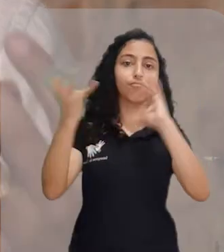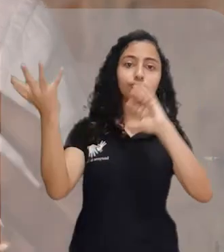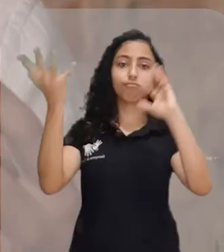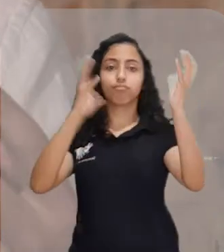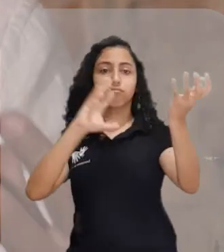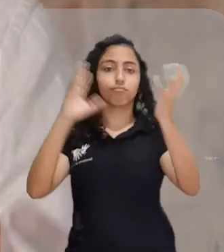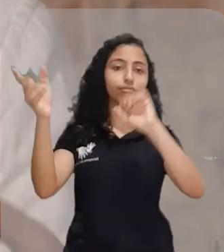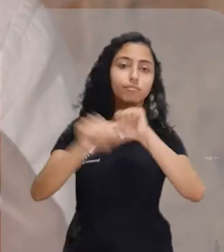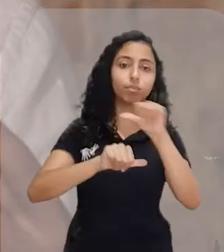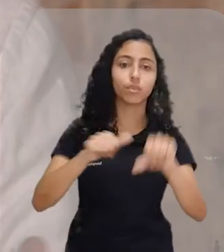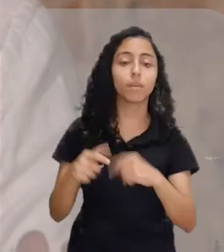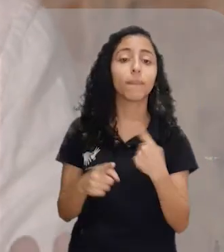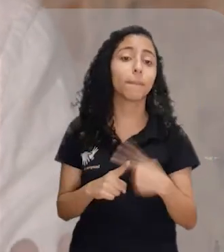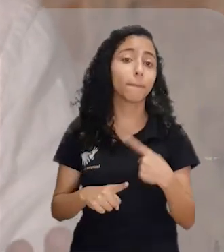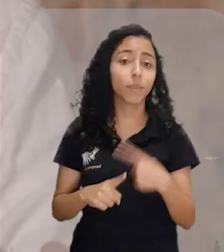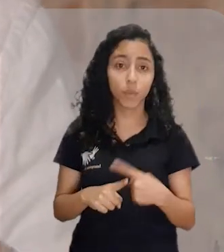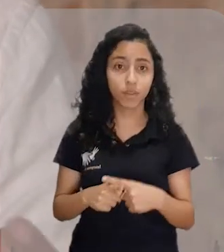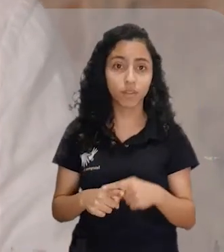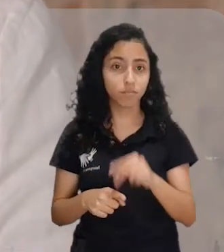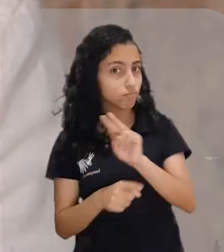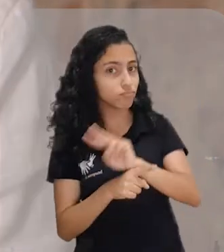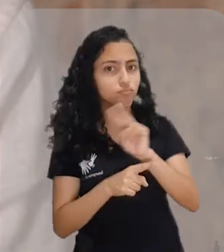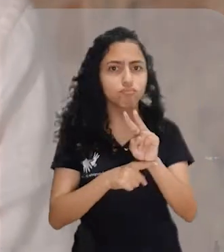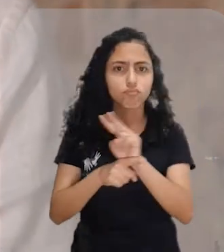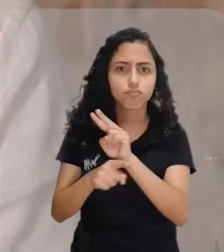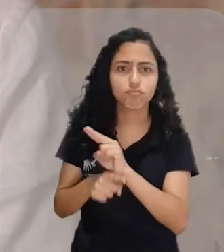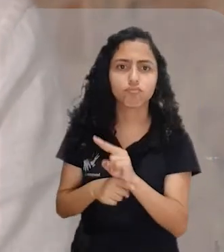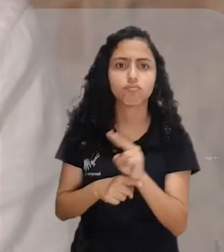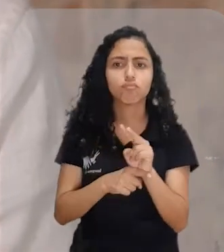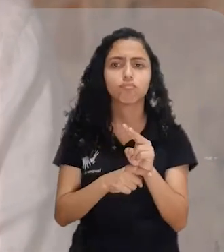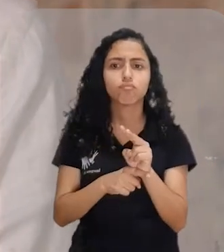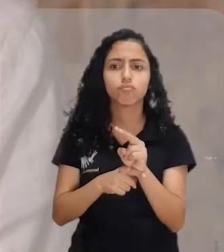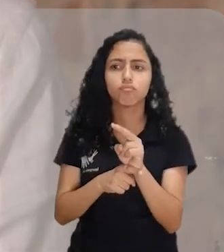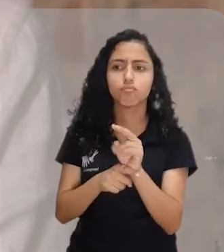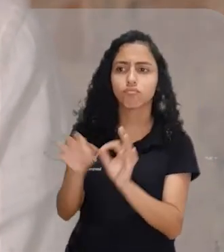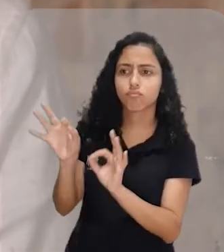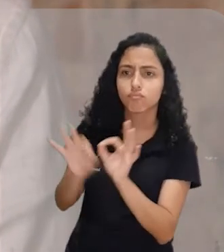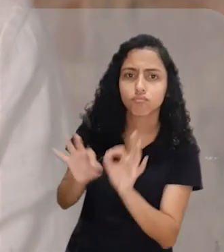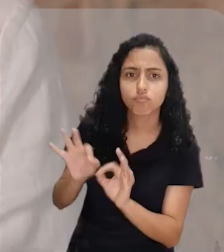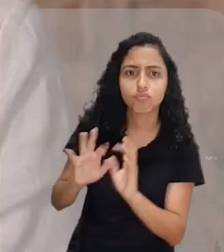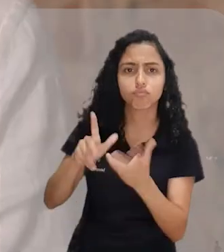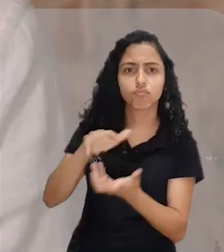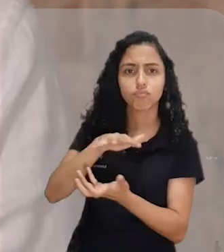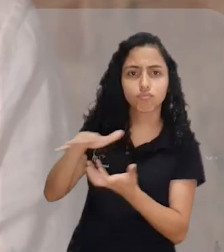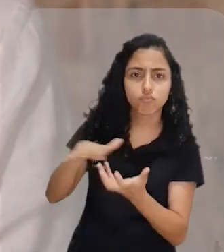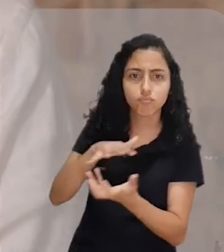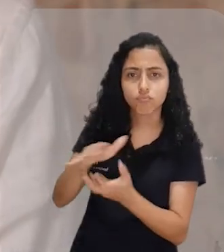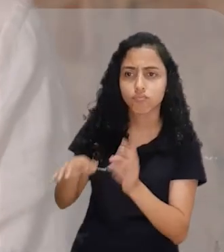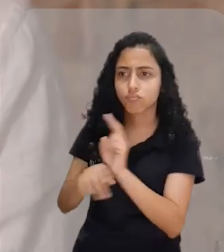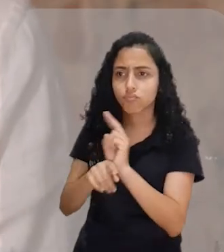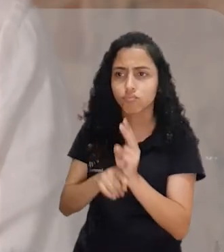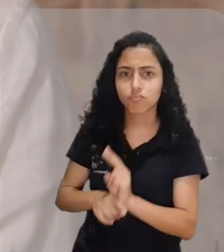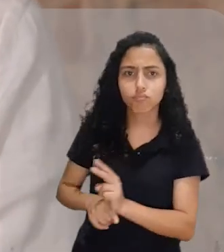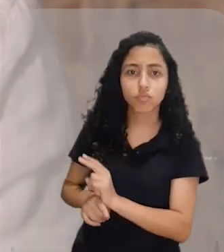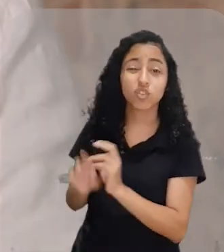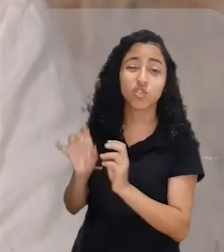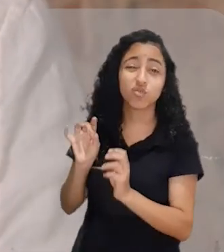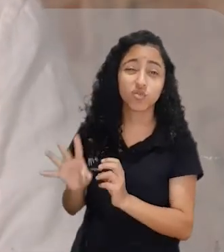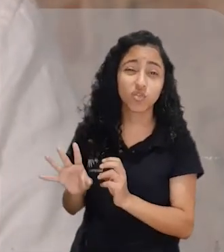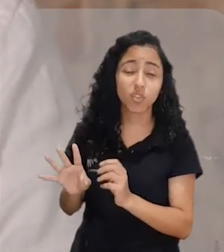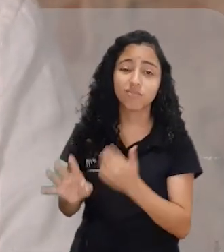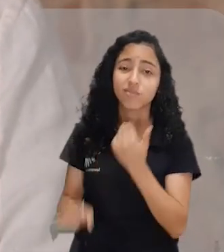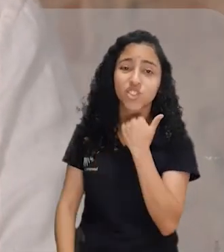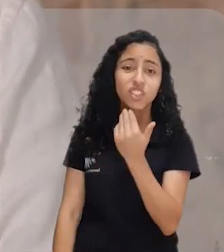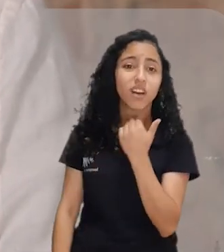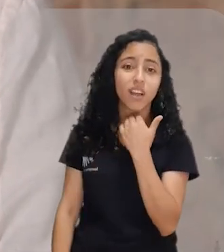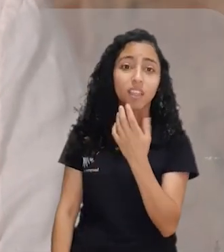dos impactos da mudança do clima. Por quê? Porque a conservação apenas, ou seja, a manutenção daqueles ecossistemas